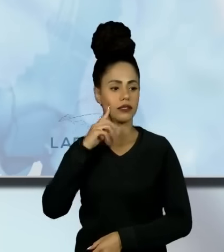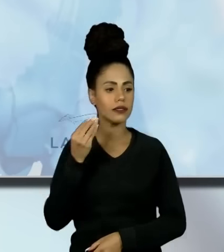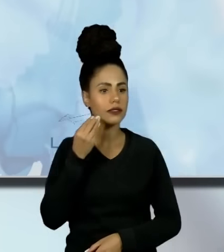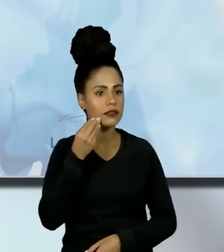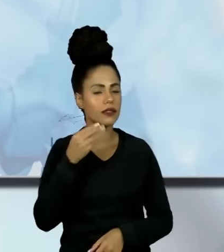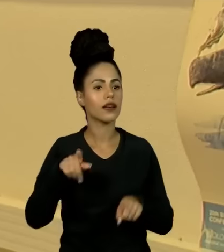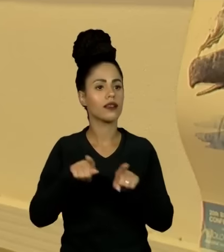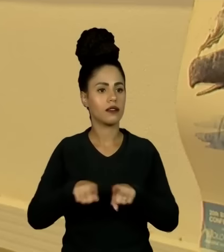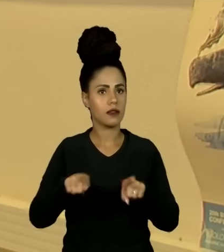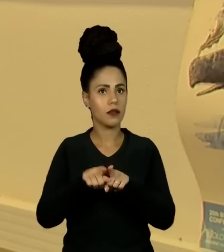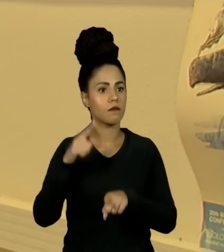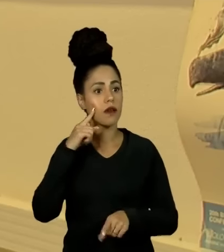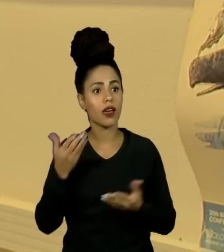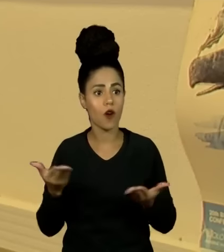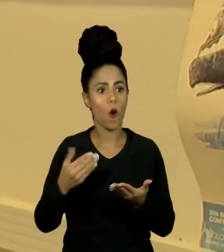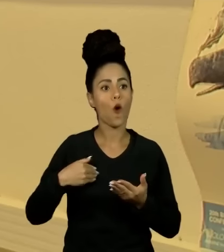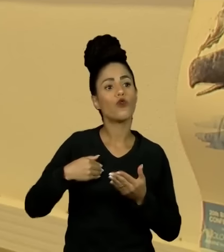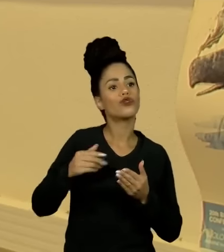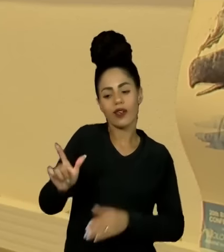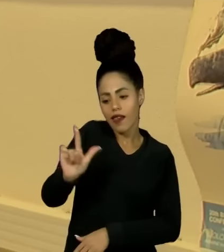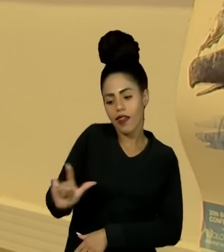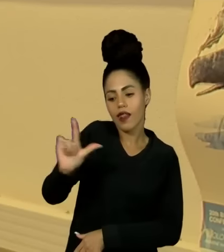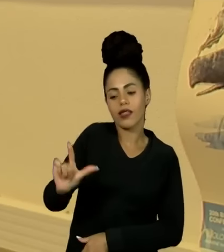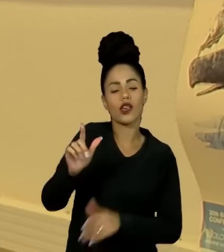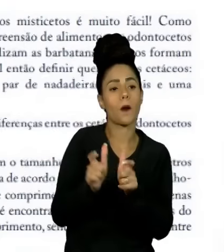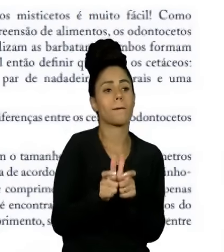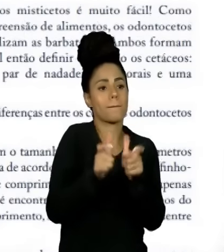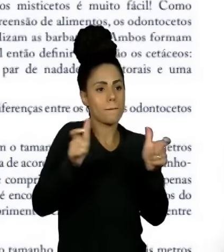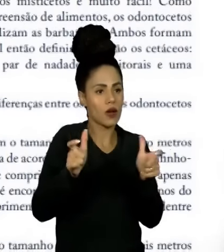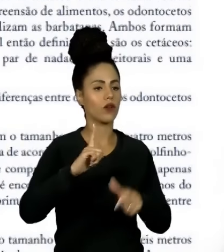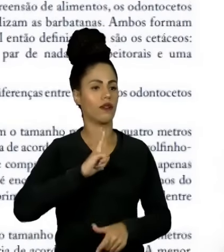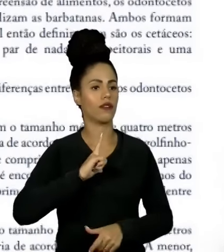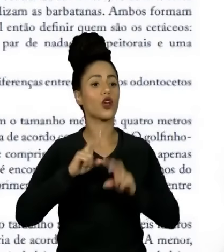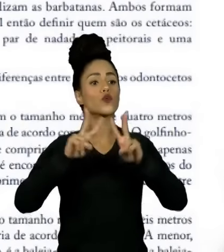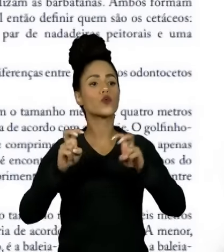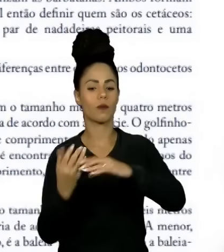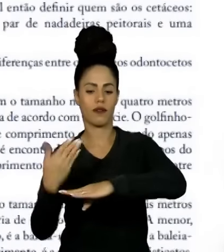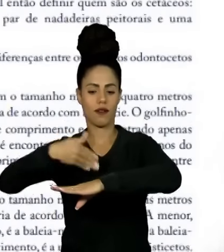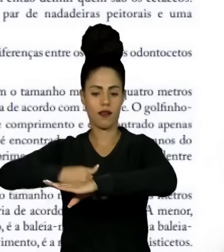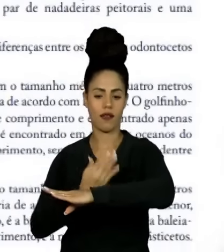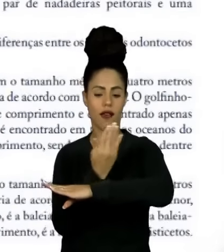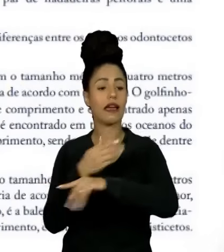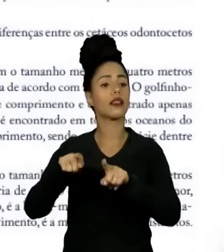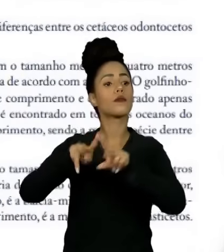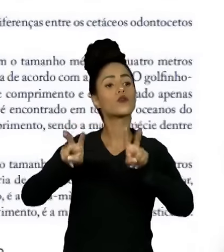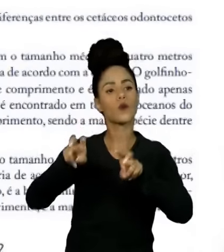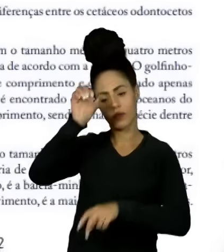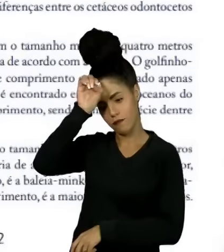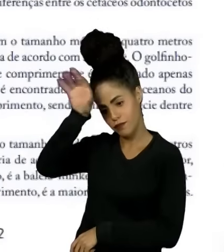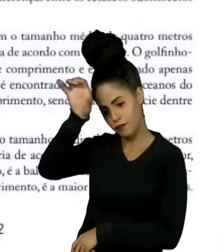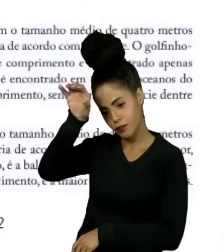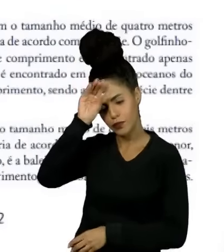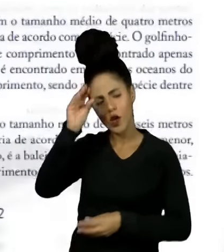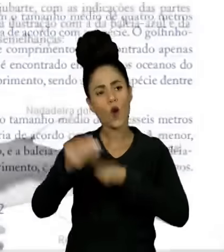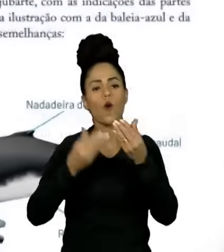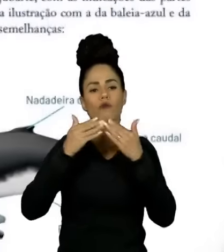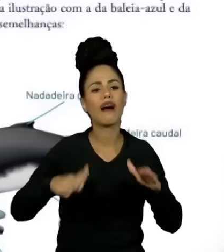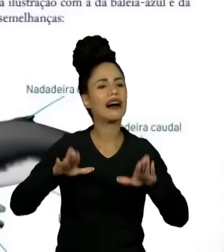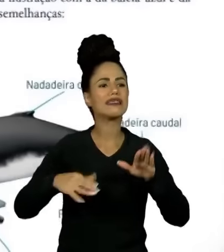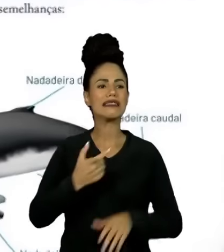de 99% da literatura sobre baleias e golfinhos voltada à audiência infanto-juvenil é produzida em língua